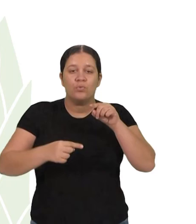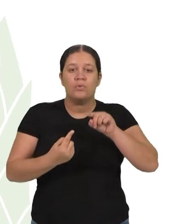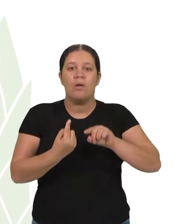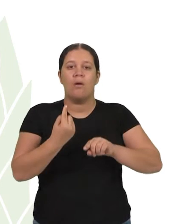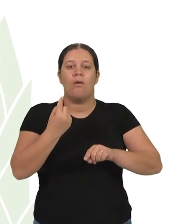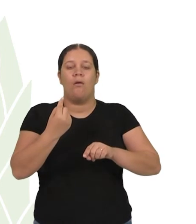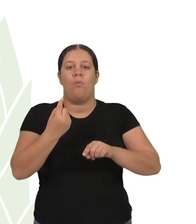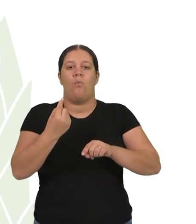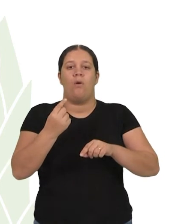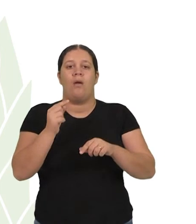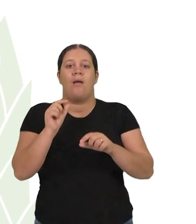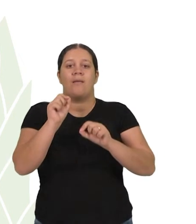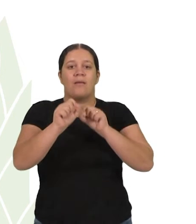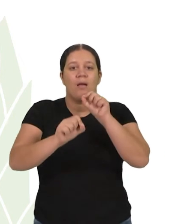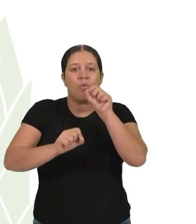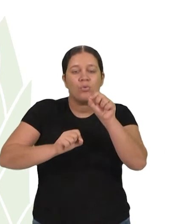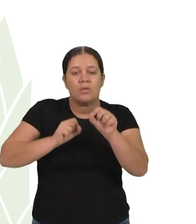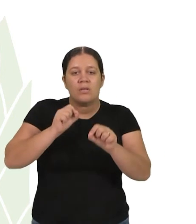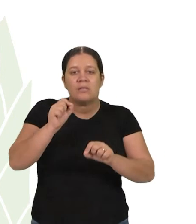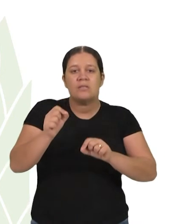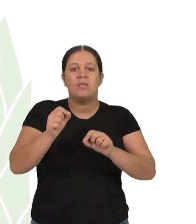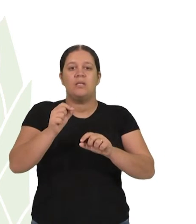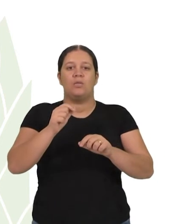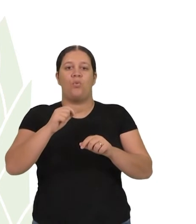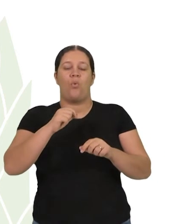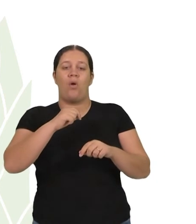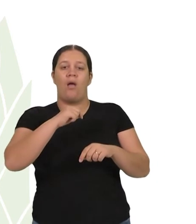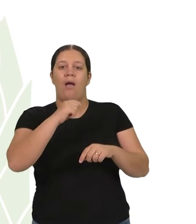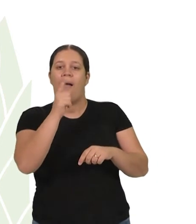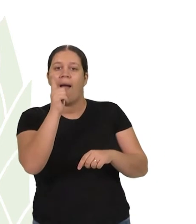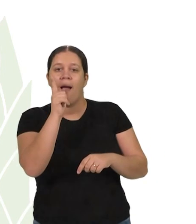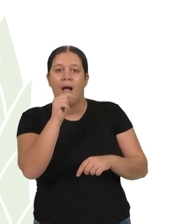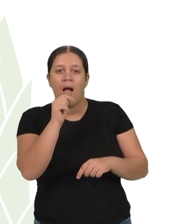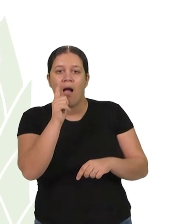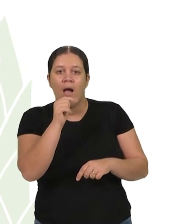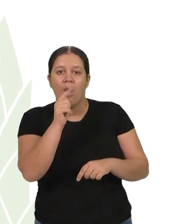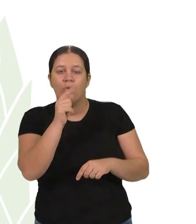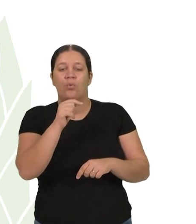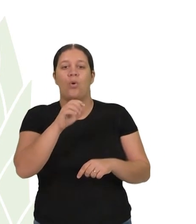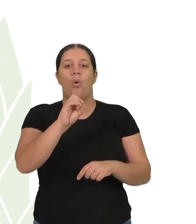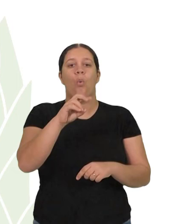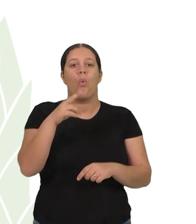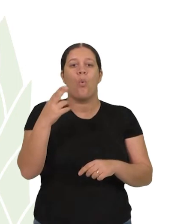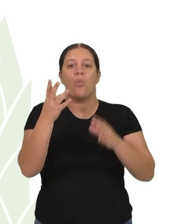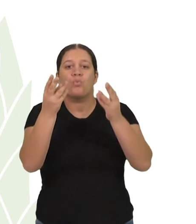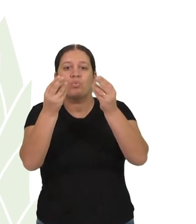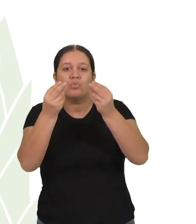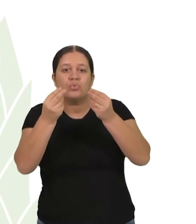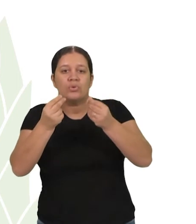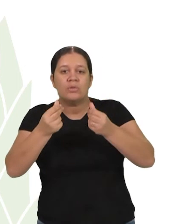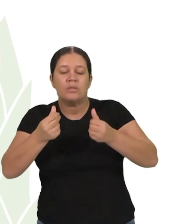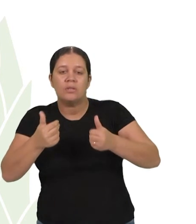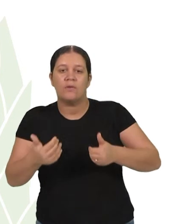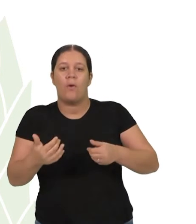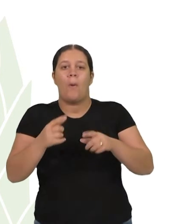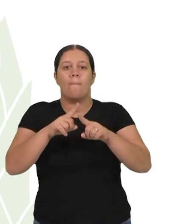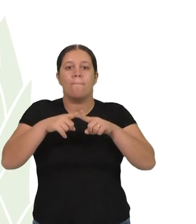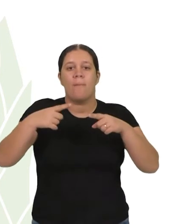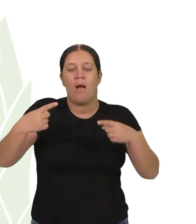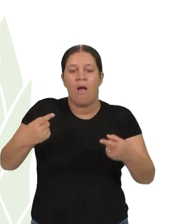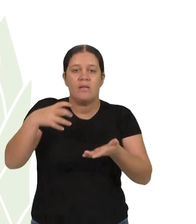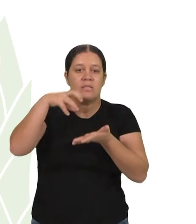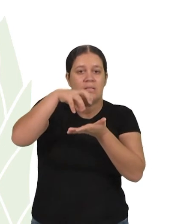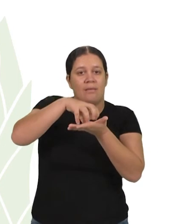Simplesmente você tem a variação, por exemplo, de água ou de algum soluto do meio